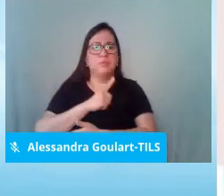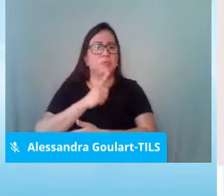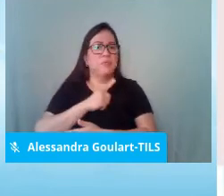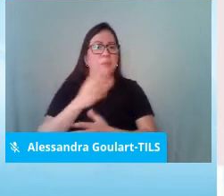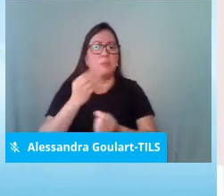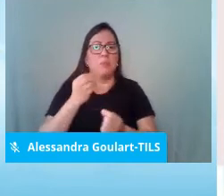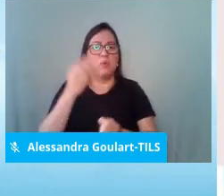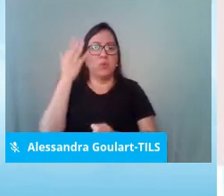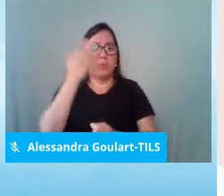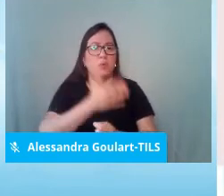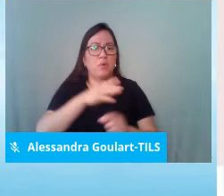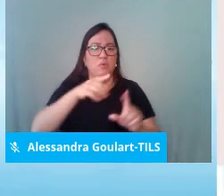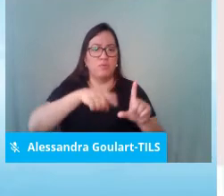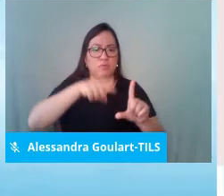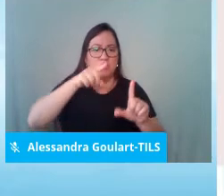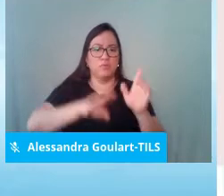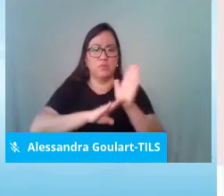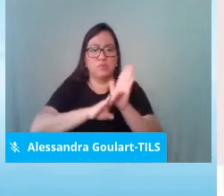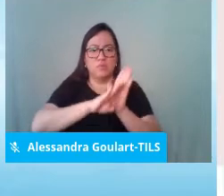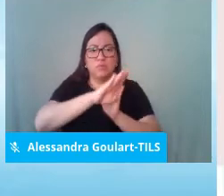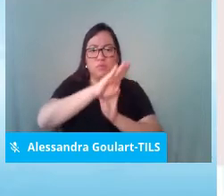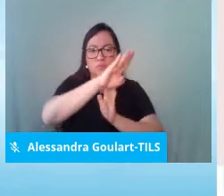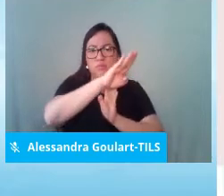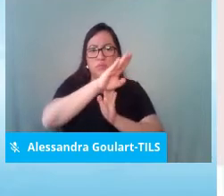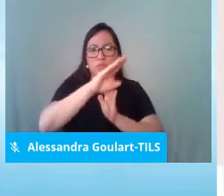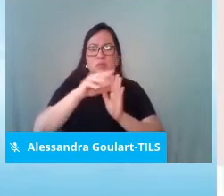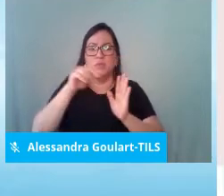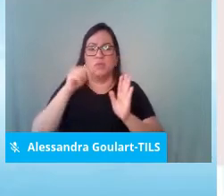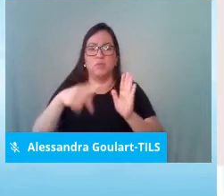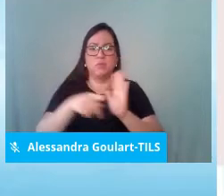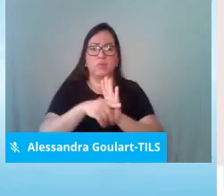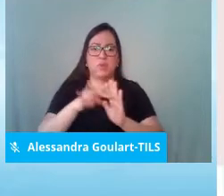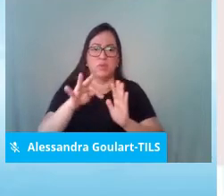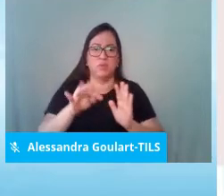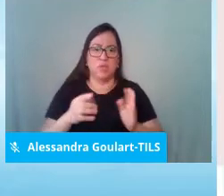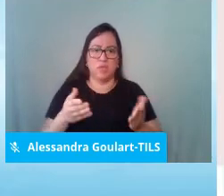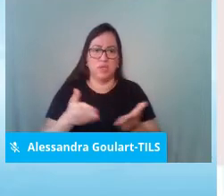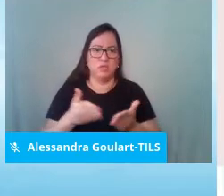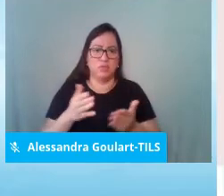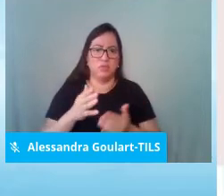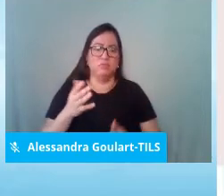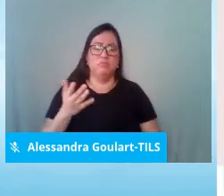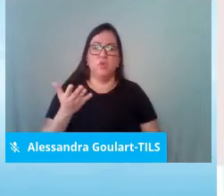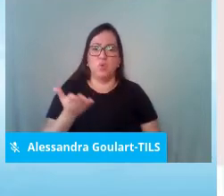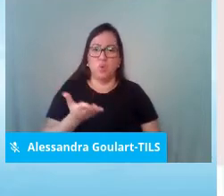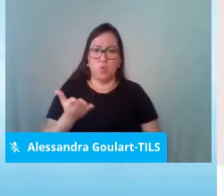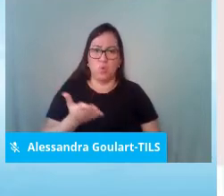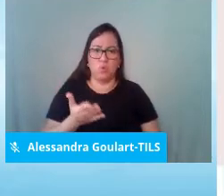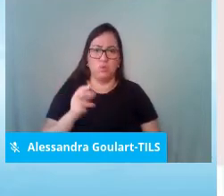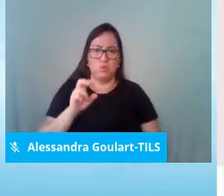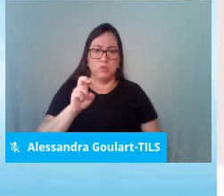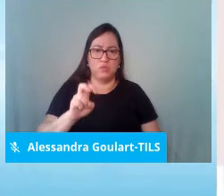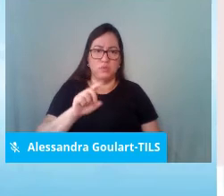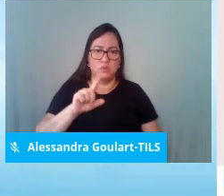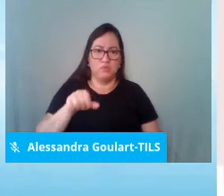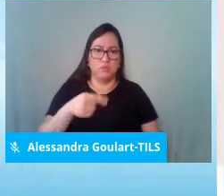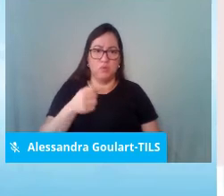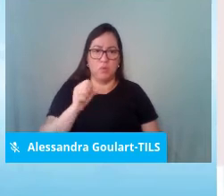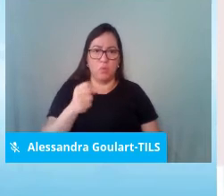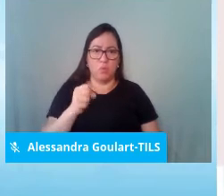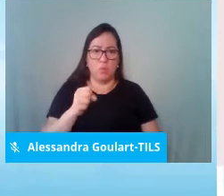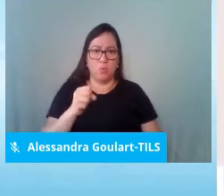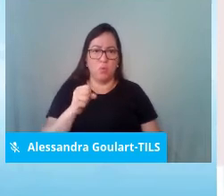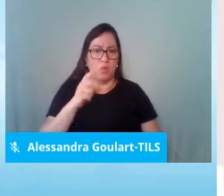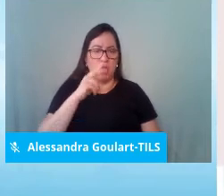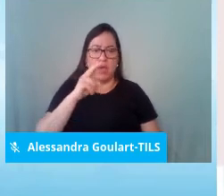Né? A nossa taxa hoje é de 5,8 para cada 1.000 nascidos vivos. É o dobro da